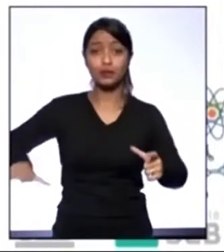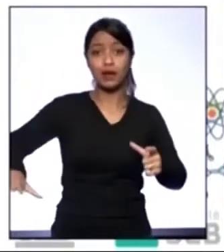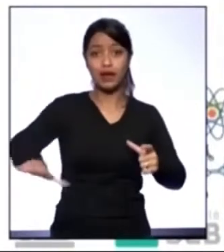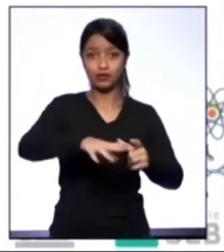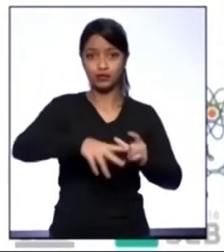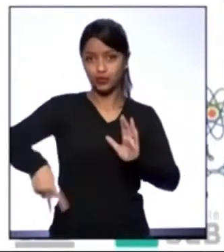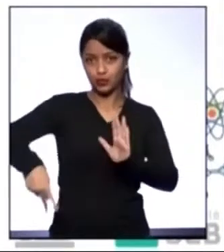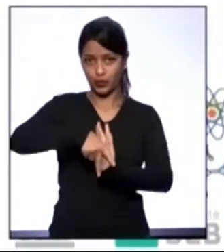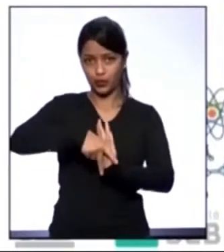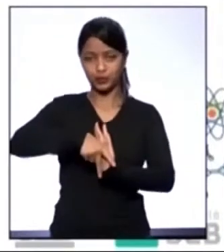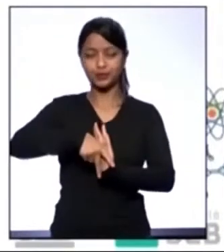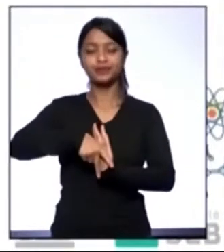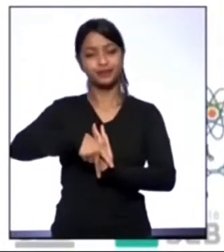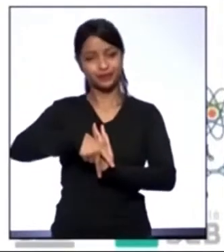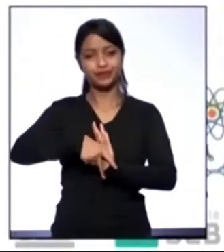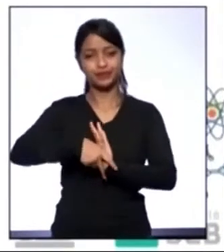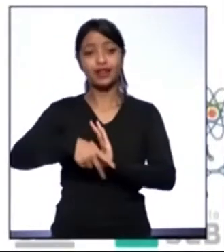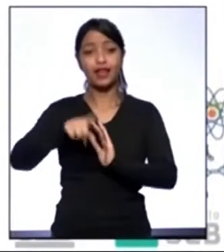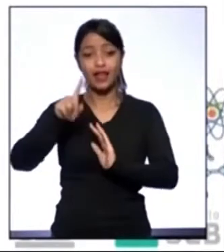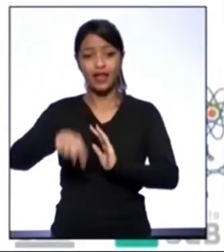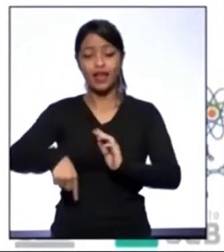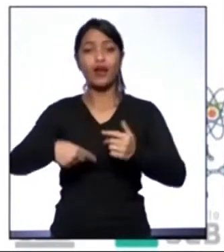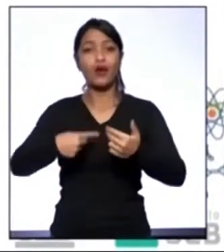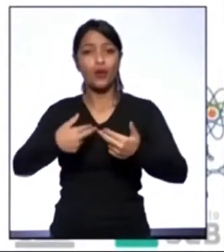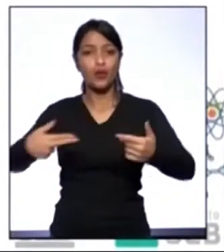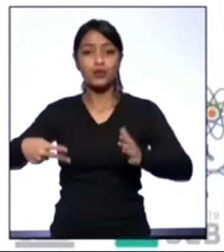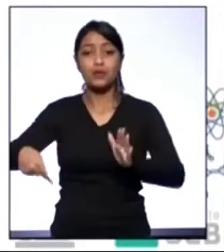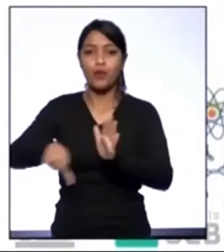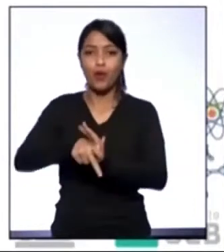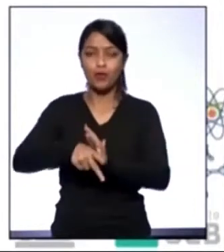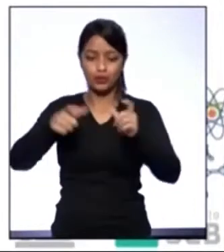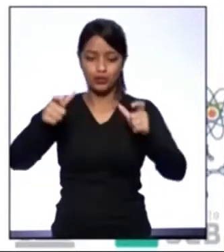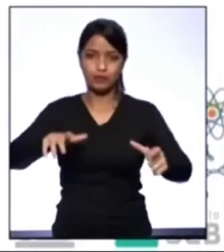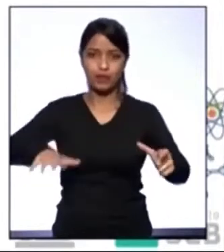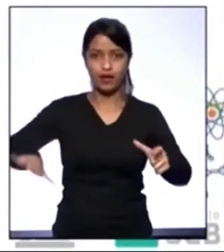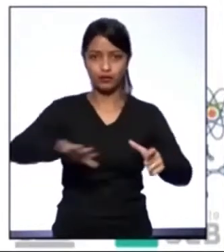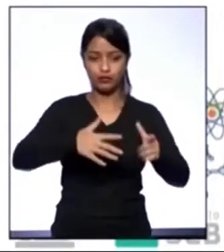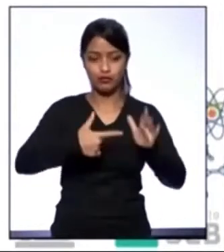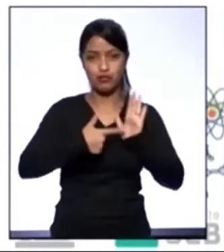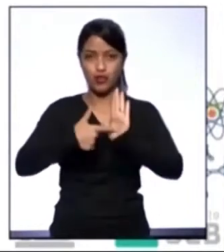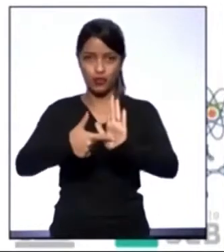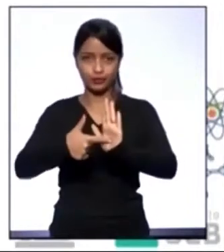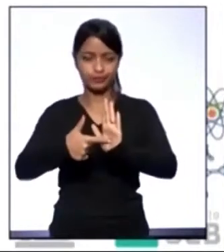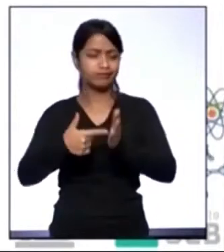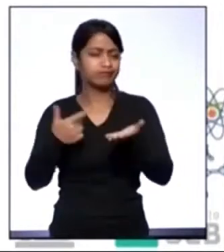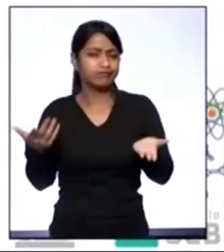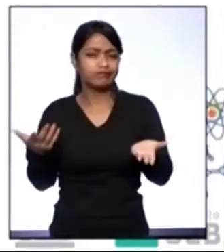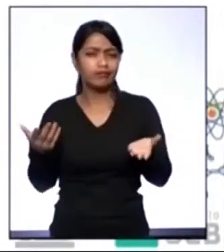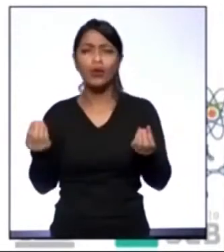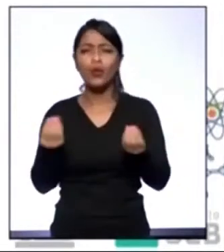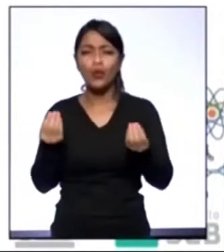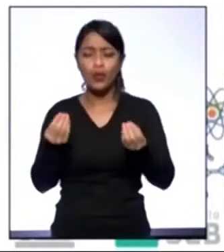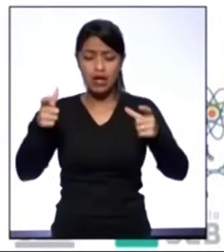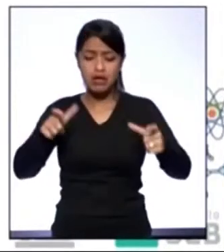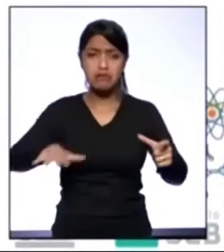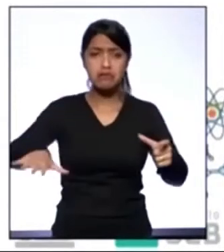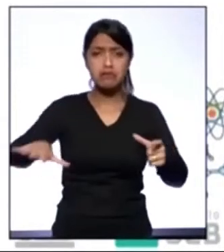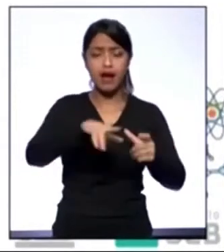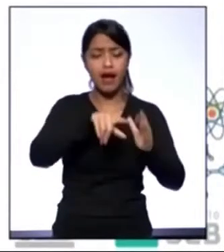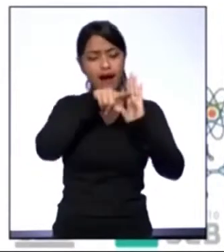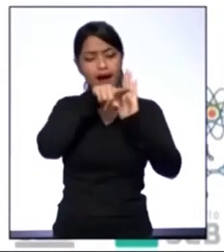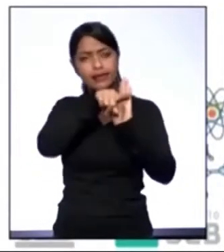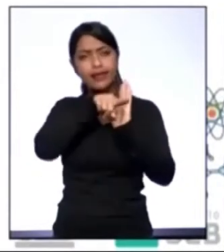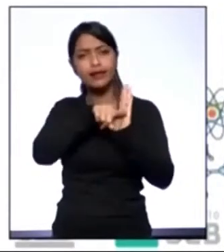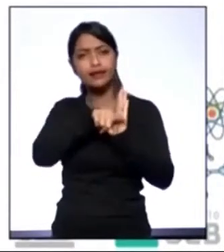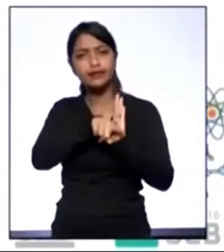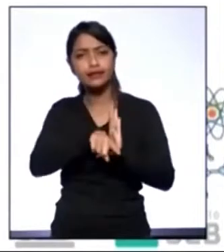Os fatores climáticos são condicionantes do espaço. Então, a gente vai começar a analisar o espaço para entender se há